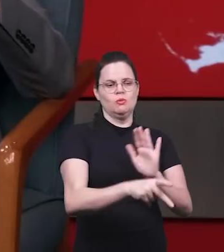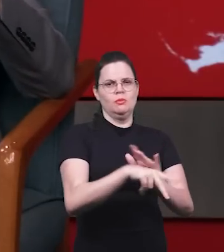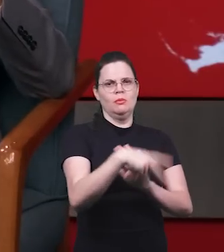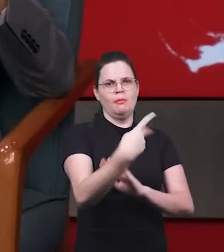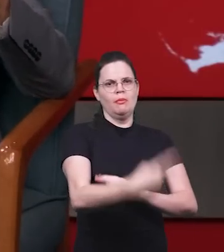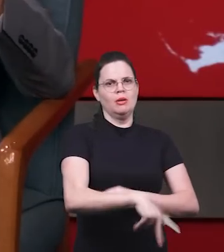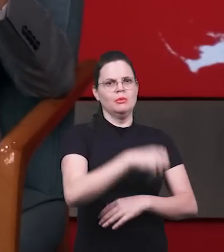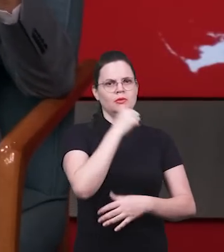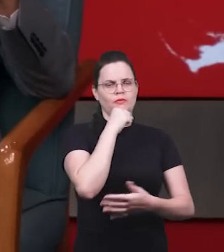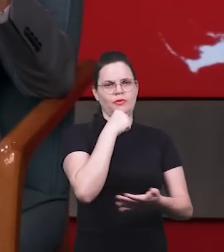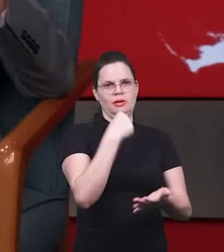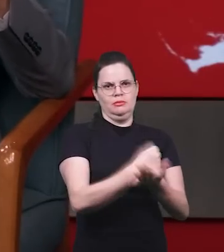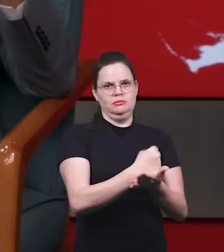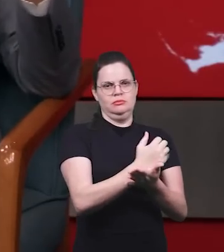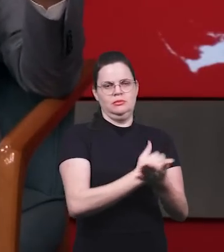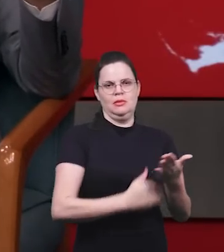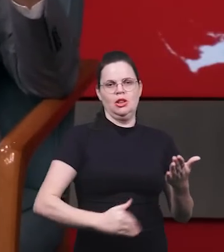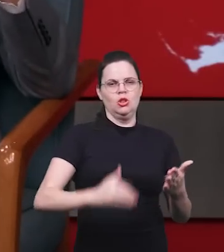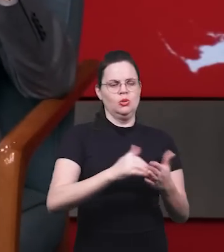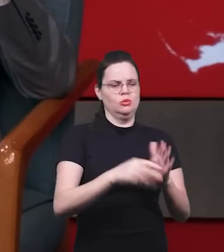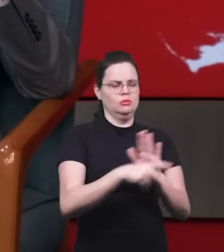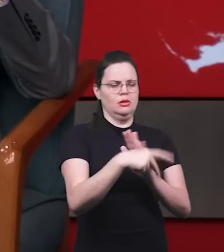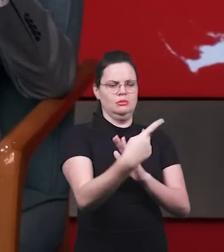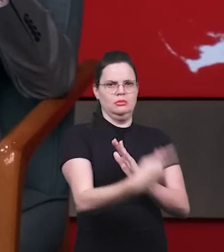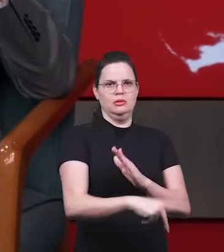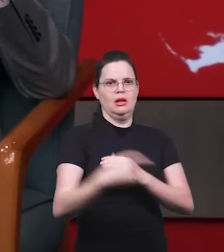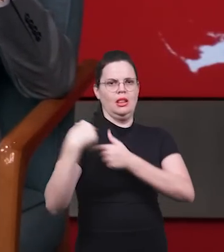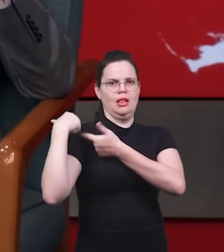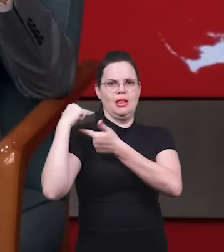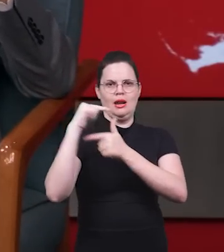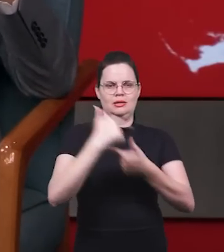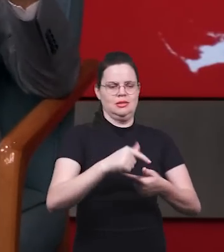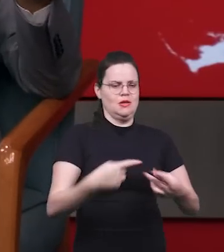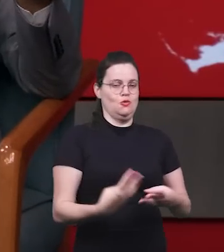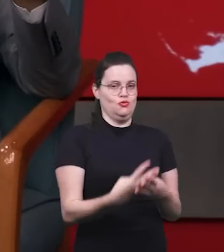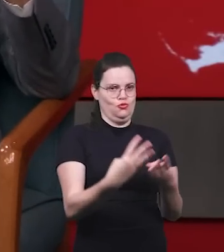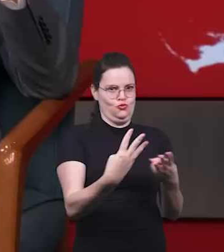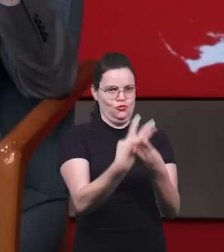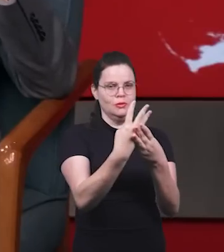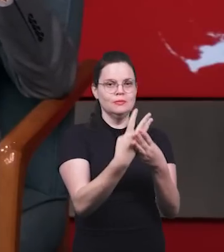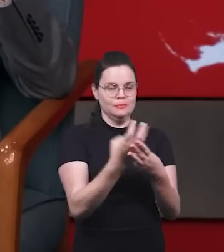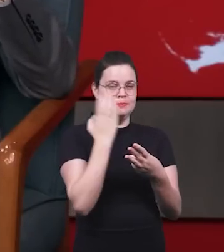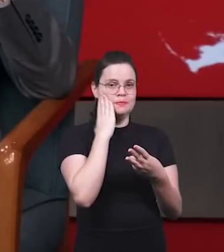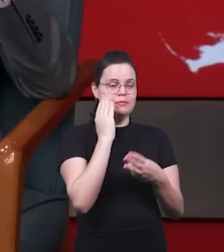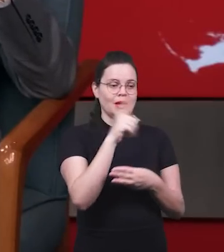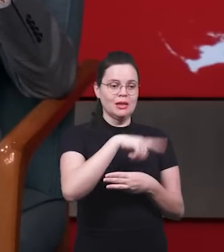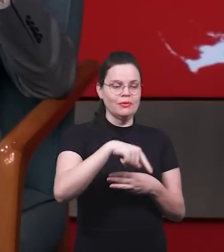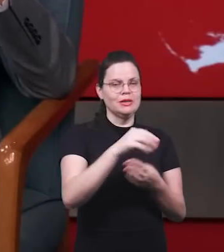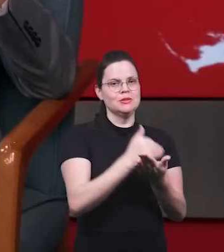costumes e leis que eram de toda a tradição da religião, né,